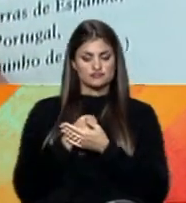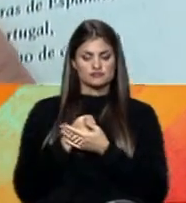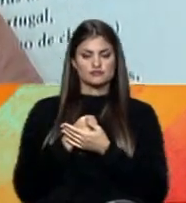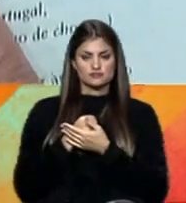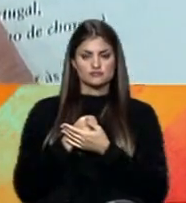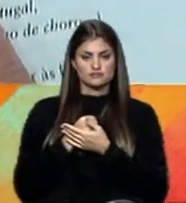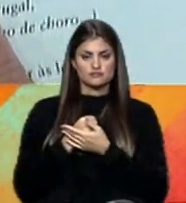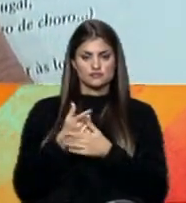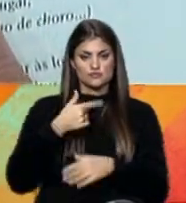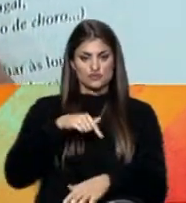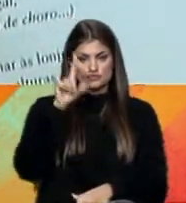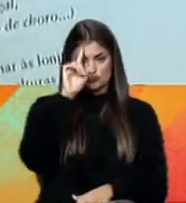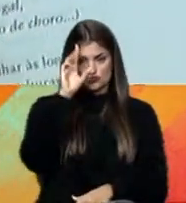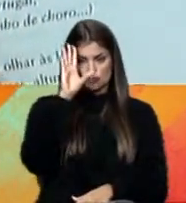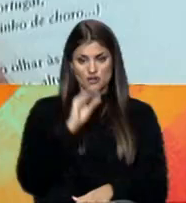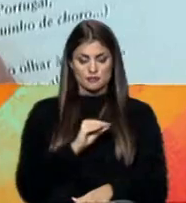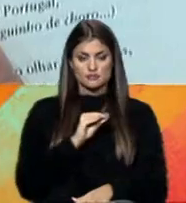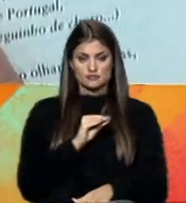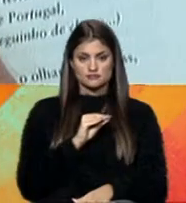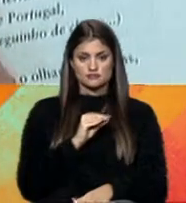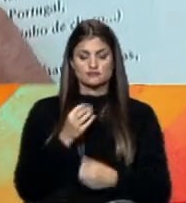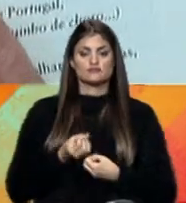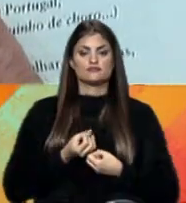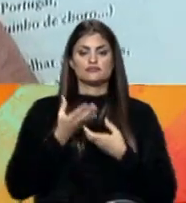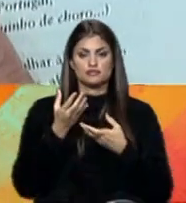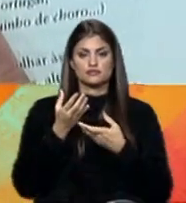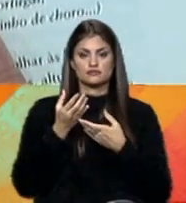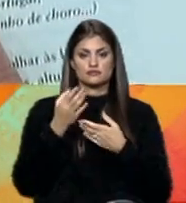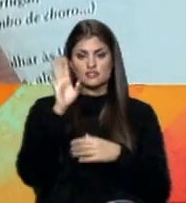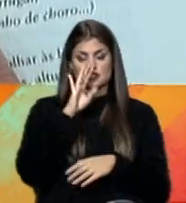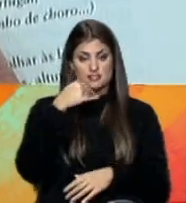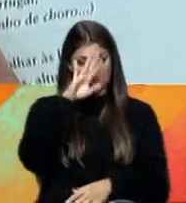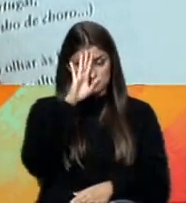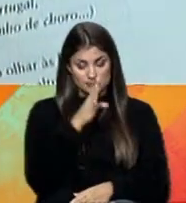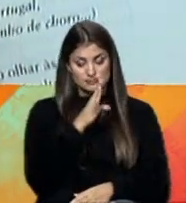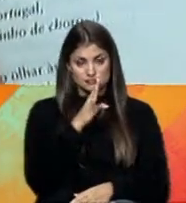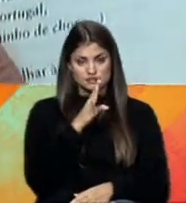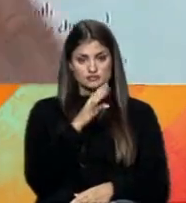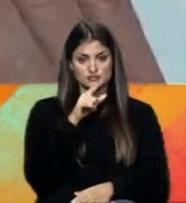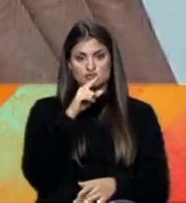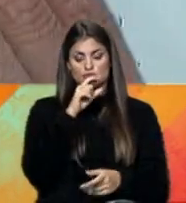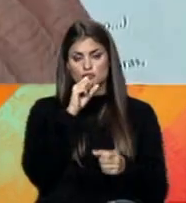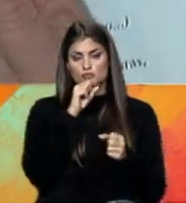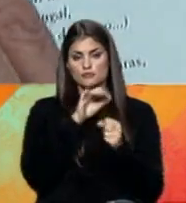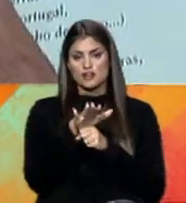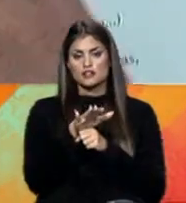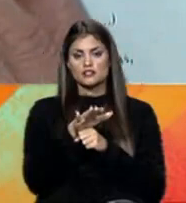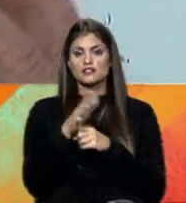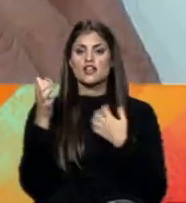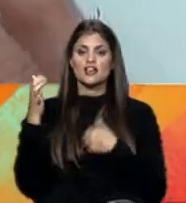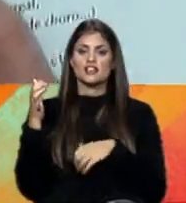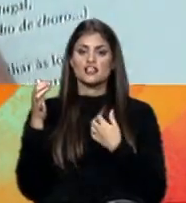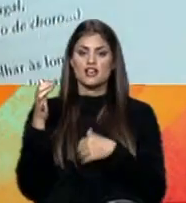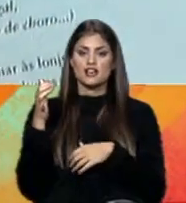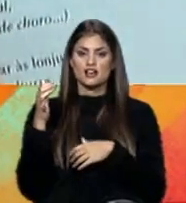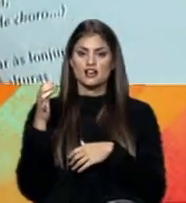é bruto e não sabe. Expressa-te, se souberes. Por esse mar além fora, a guitarra de indão